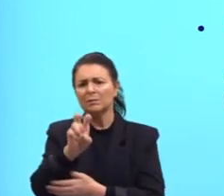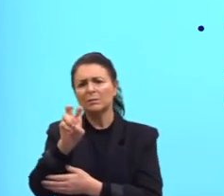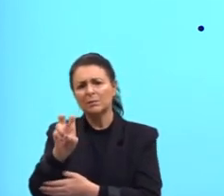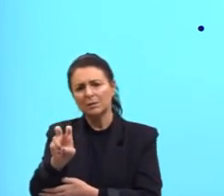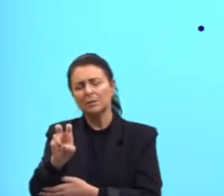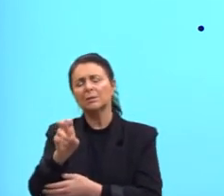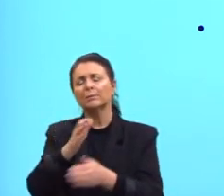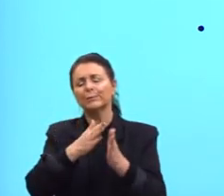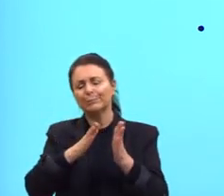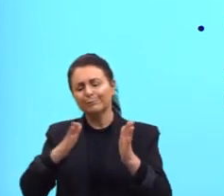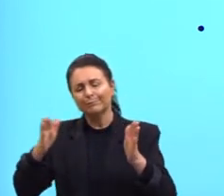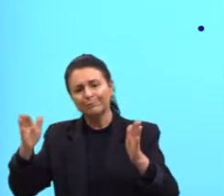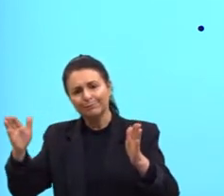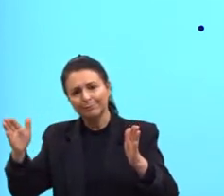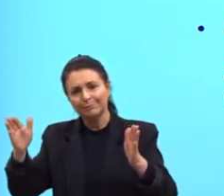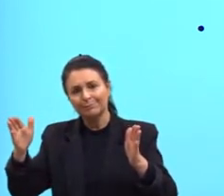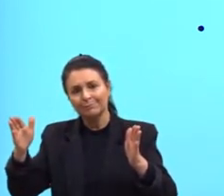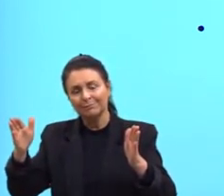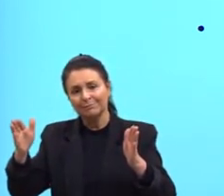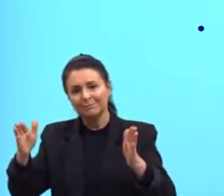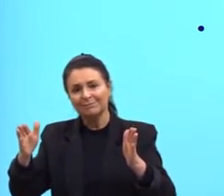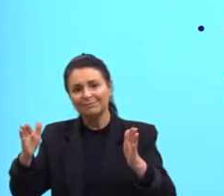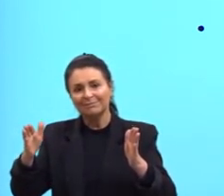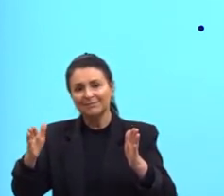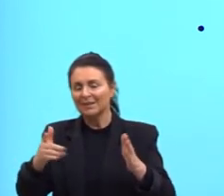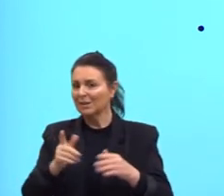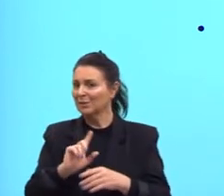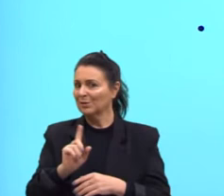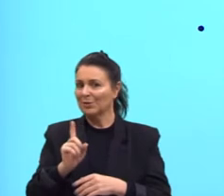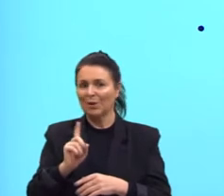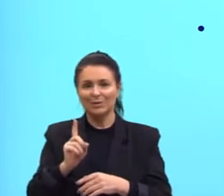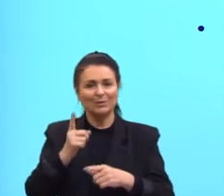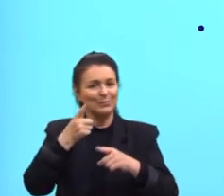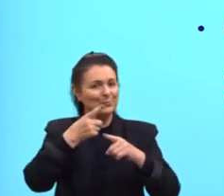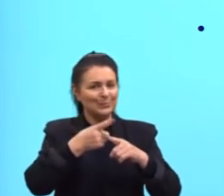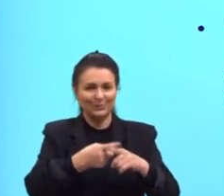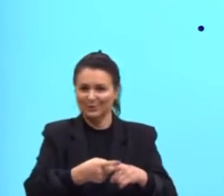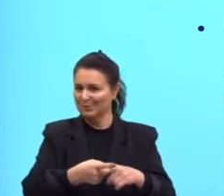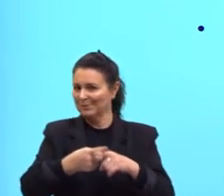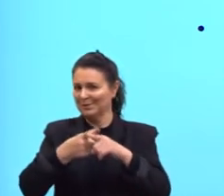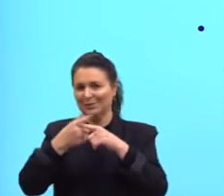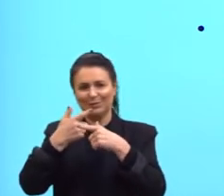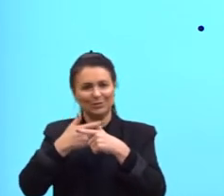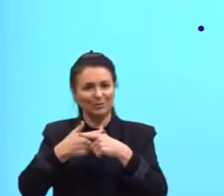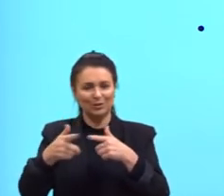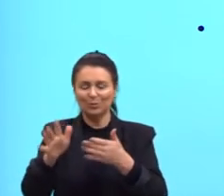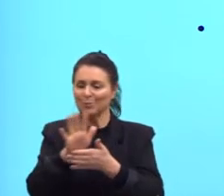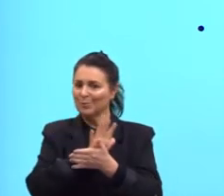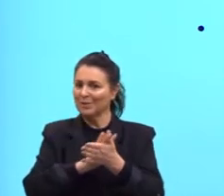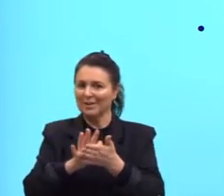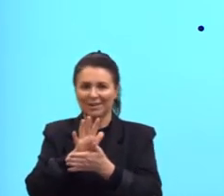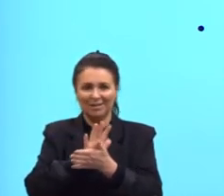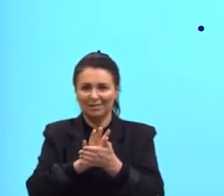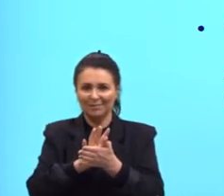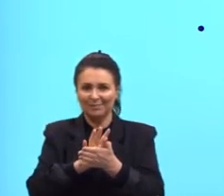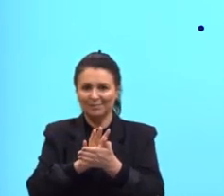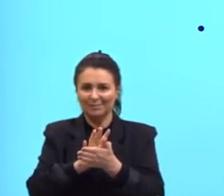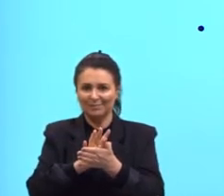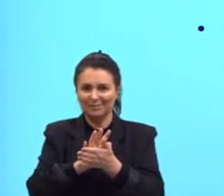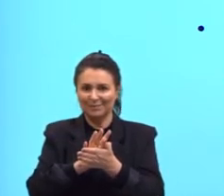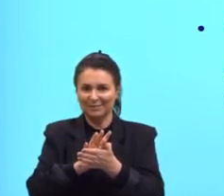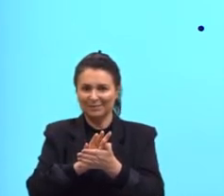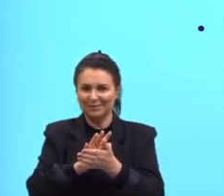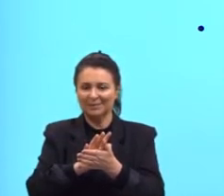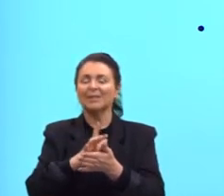5555 e assim por diante nós não estamos multiplicando ou dividindo por nenhum valor não